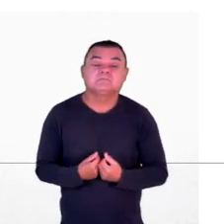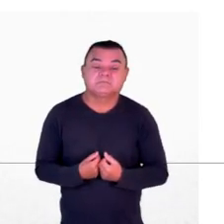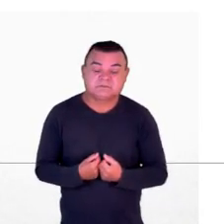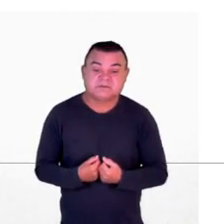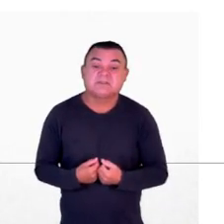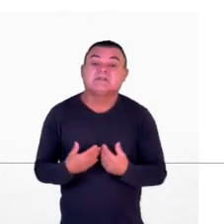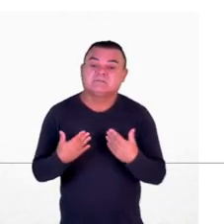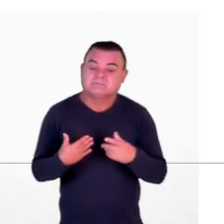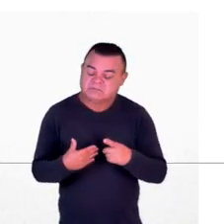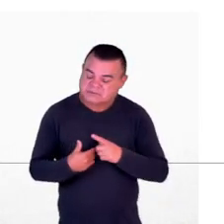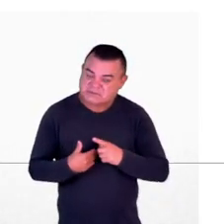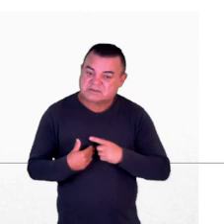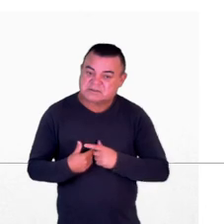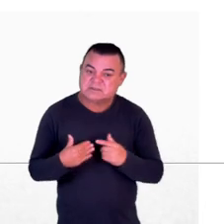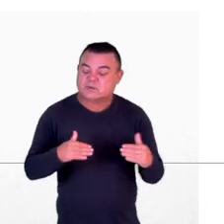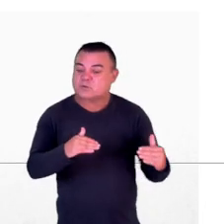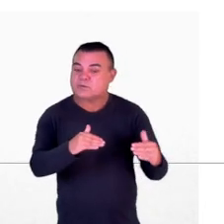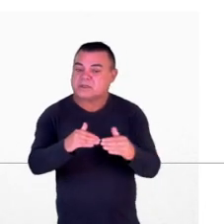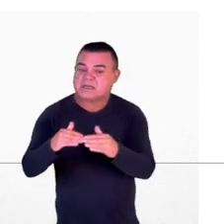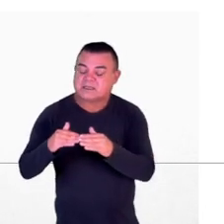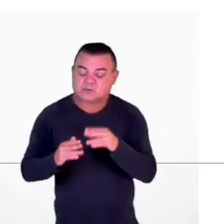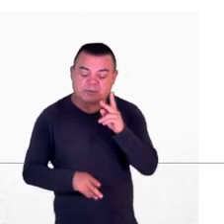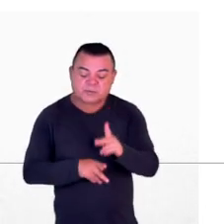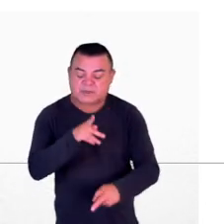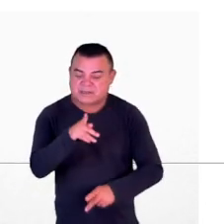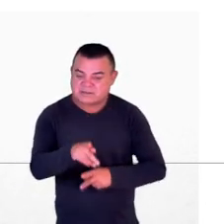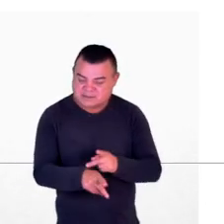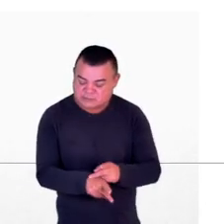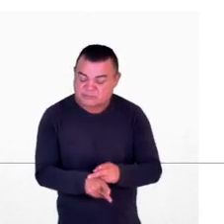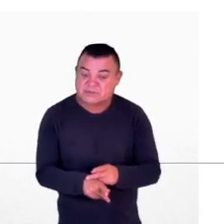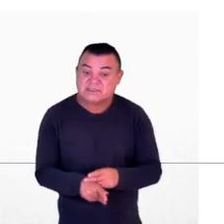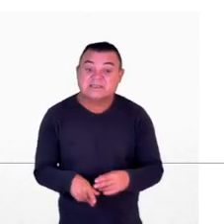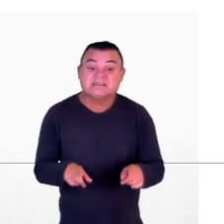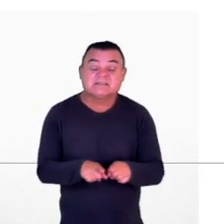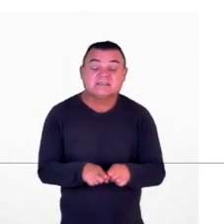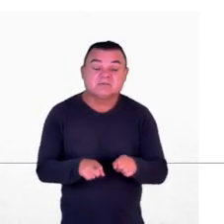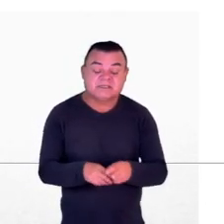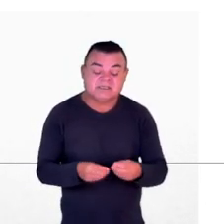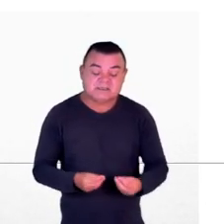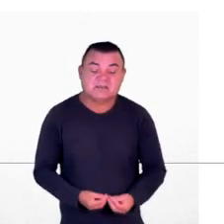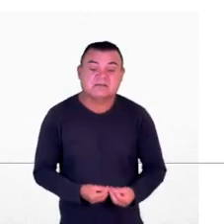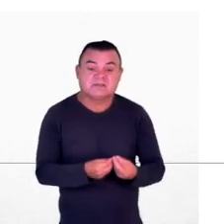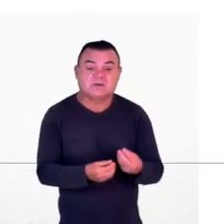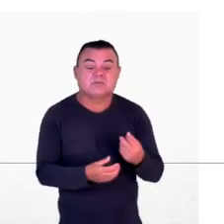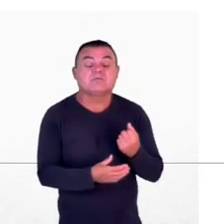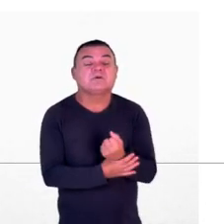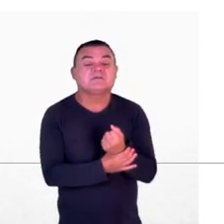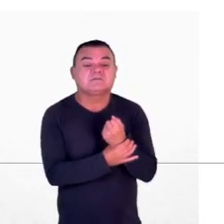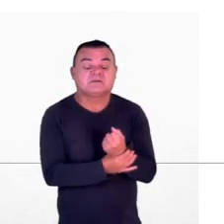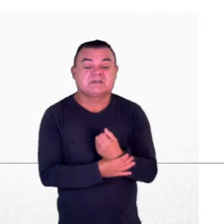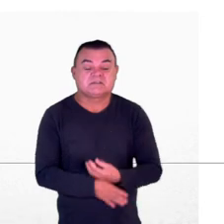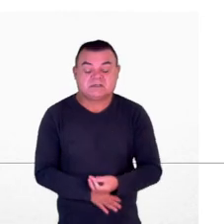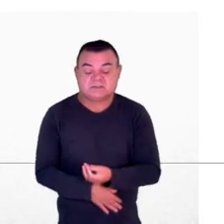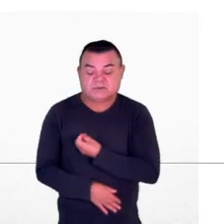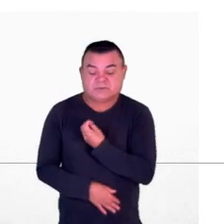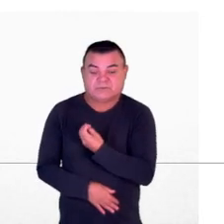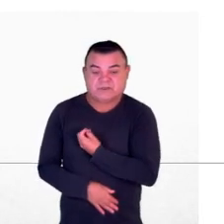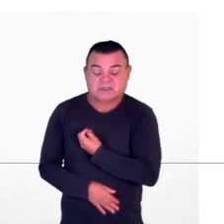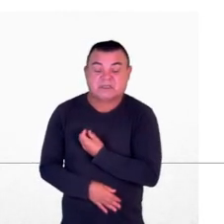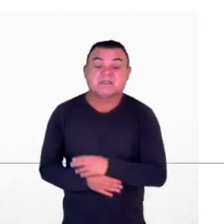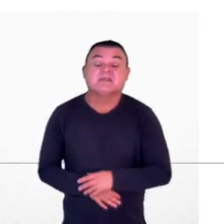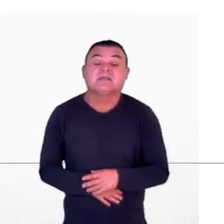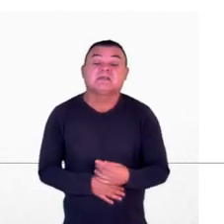cais da população a que pertence o consumidor e que Garanta uma vida psíquica e física individual e